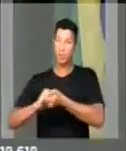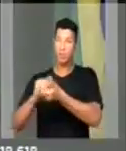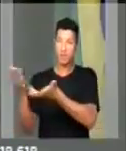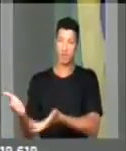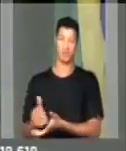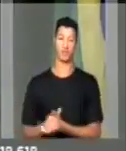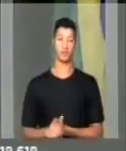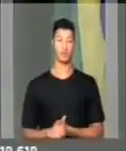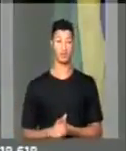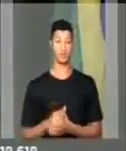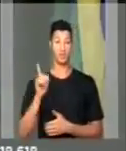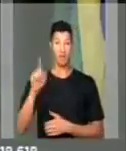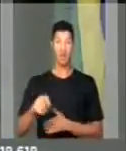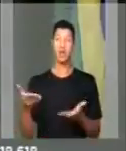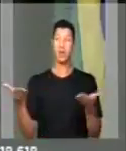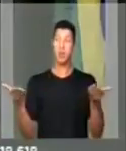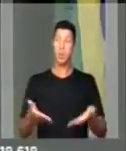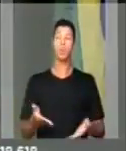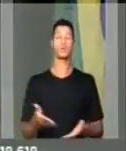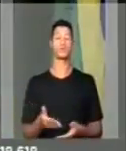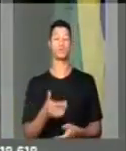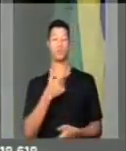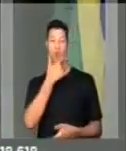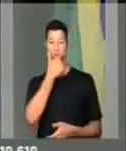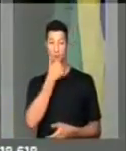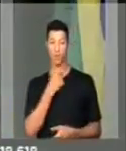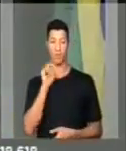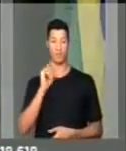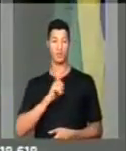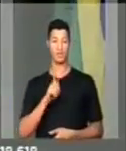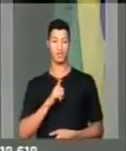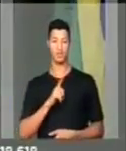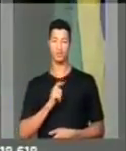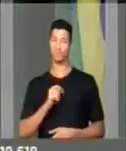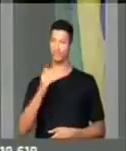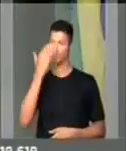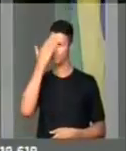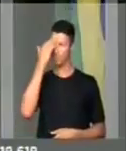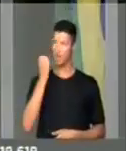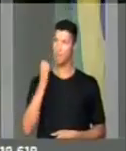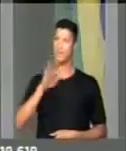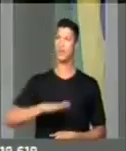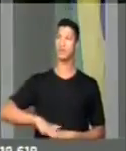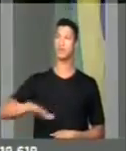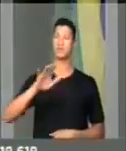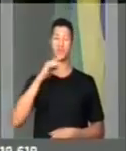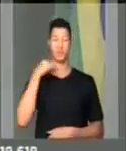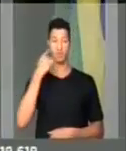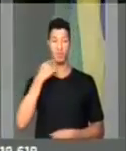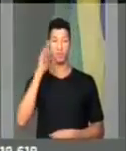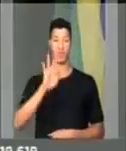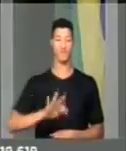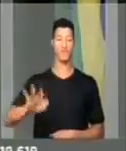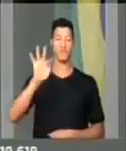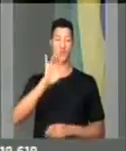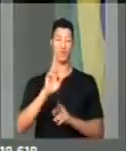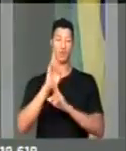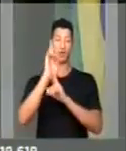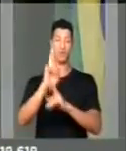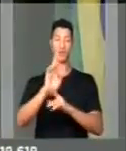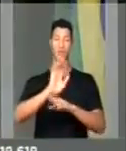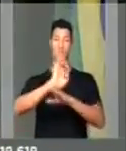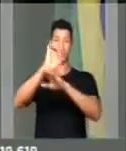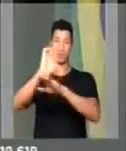cumprimentar. Esse é hoje o homem que tem a grandeza de saber que um deputado federal representa